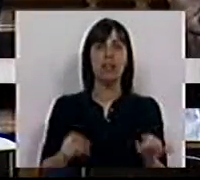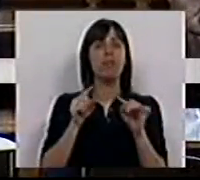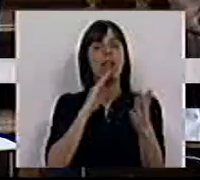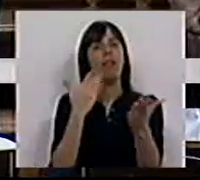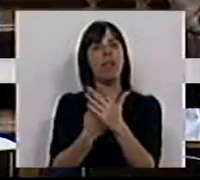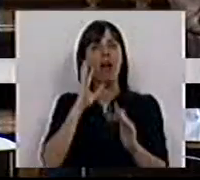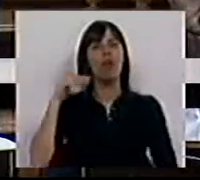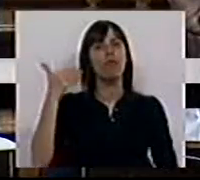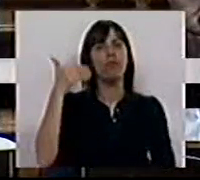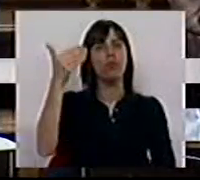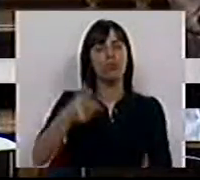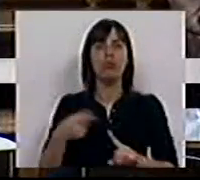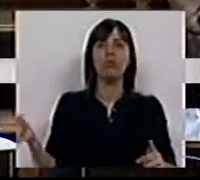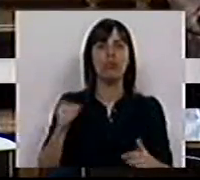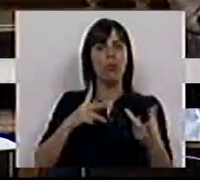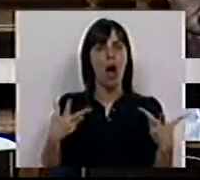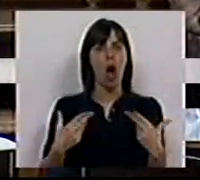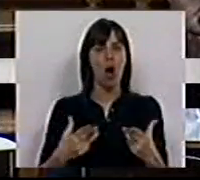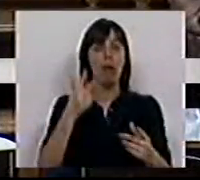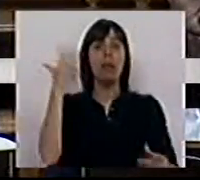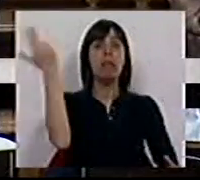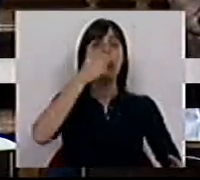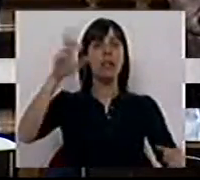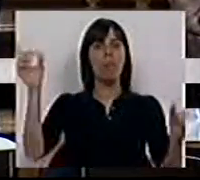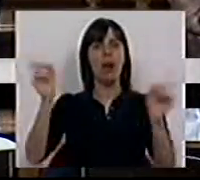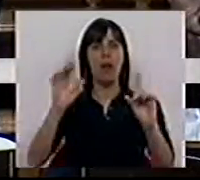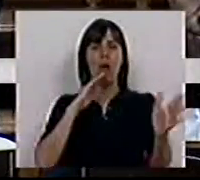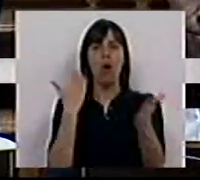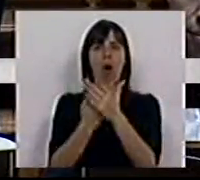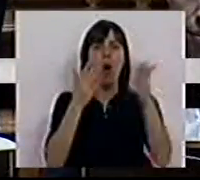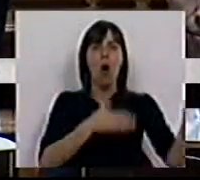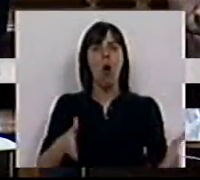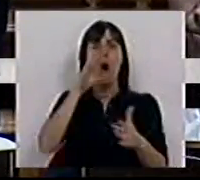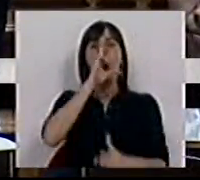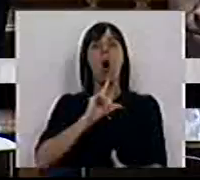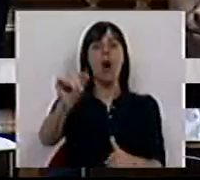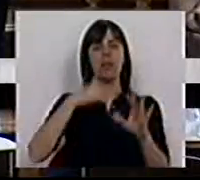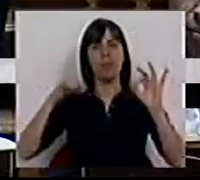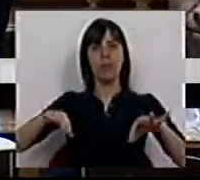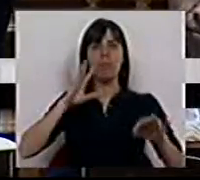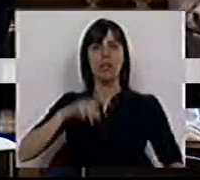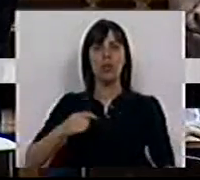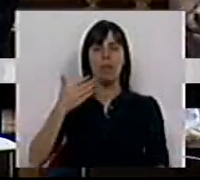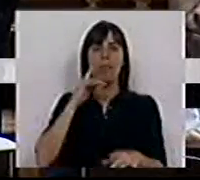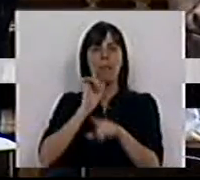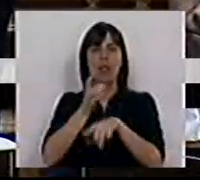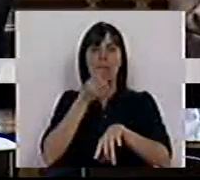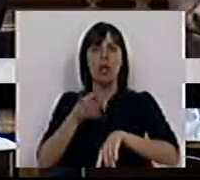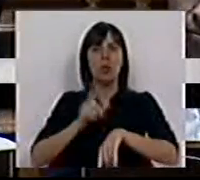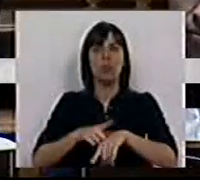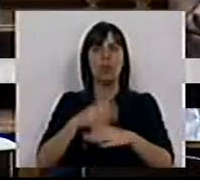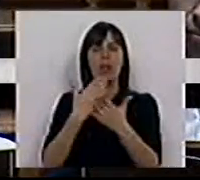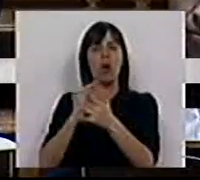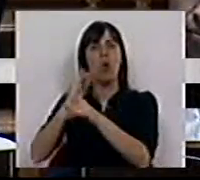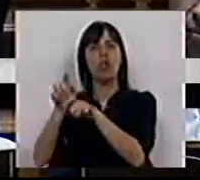Ela oferece um futuro que não seja austeridade eterna. Oferece um horizonte, e permite, Sra. Presidente, pedindo a mesma tolerância